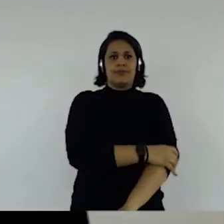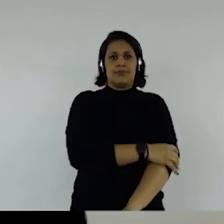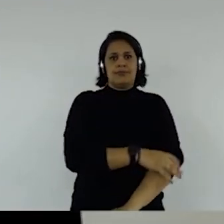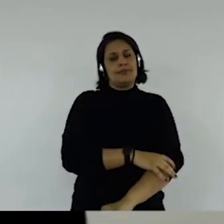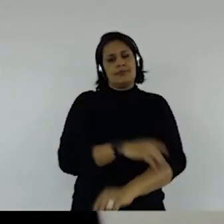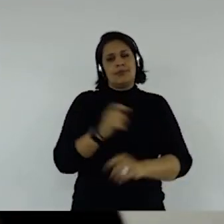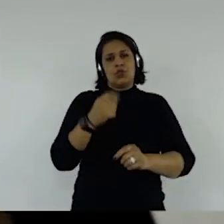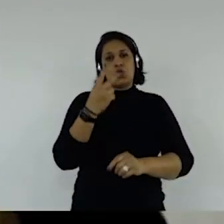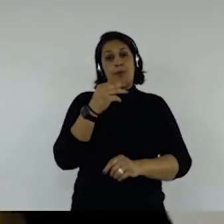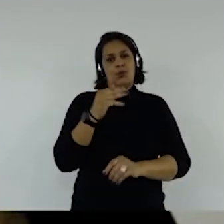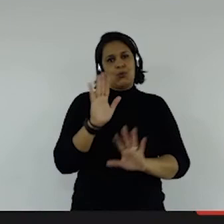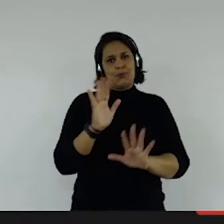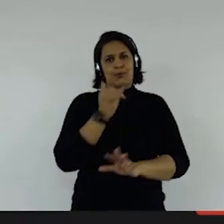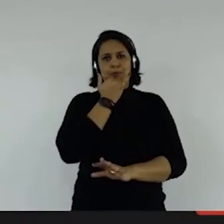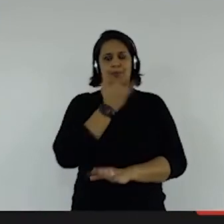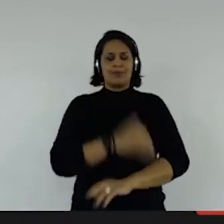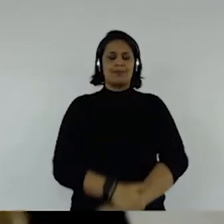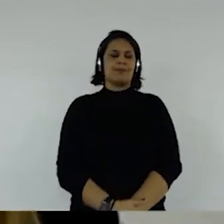minutos.